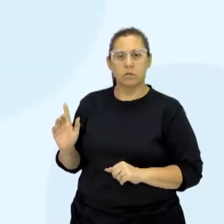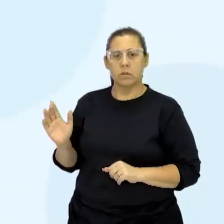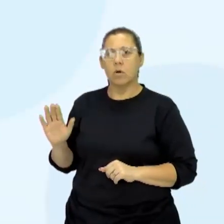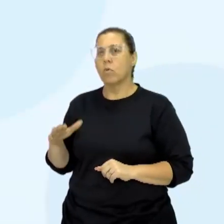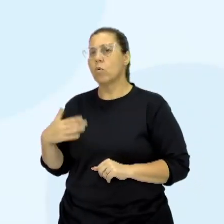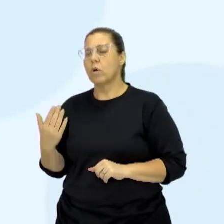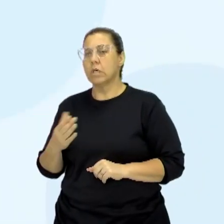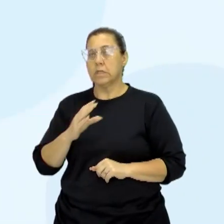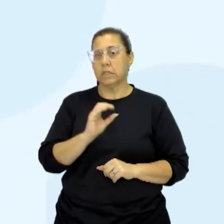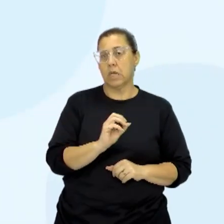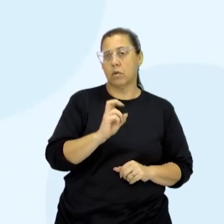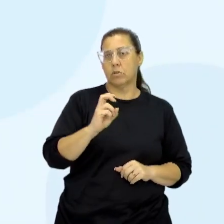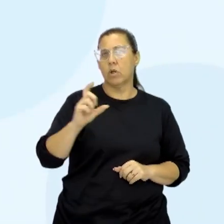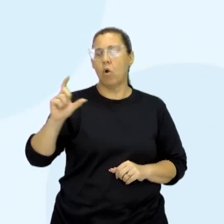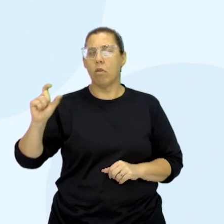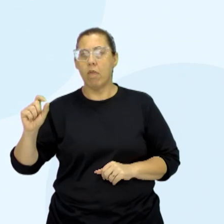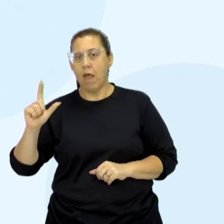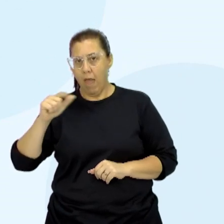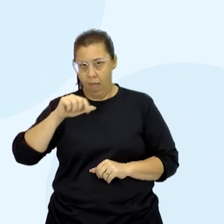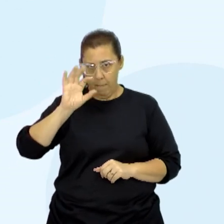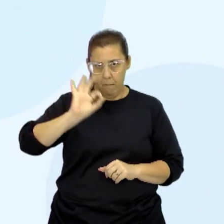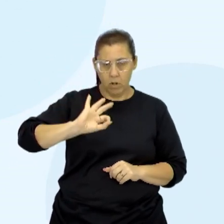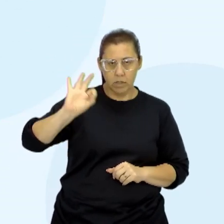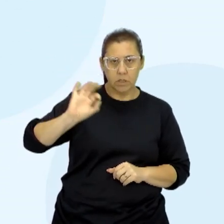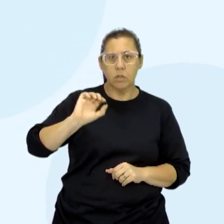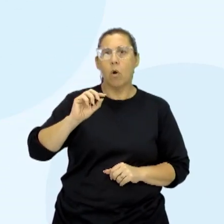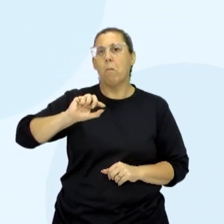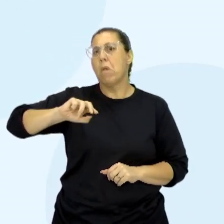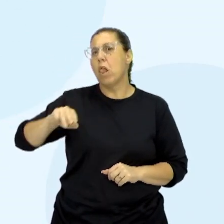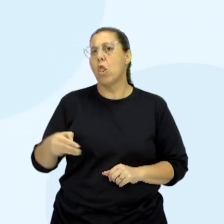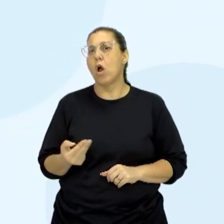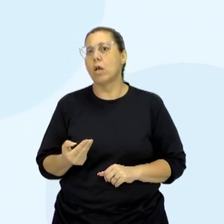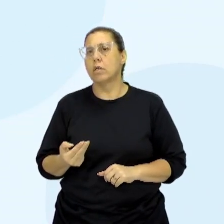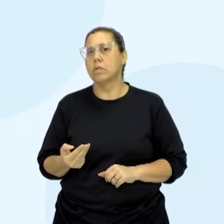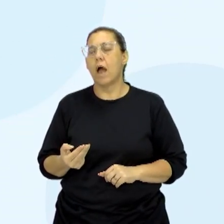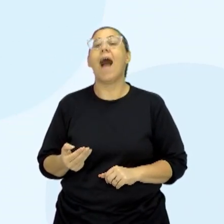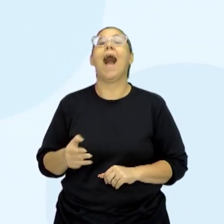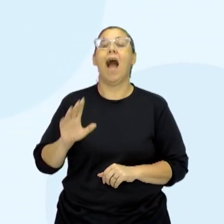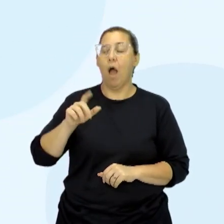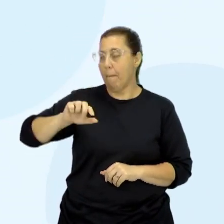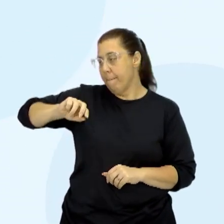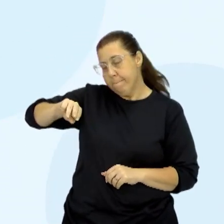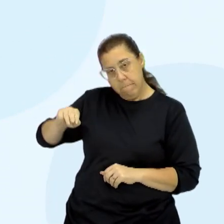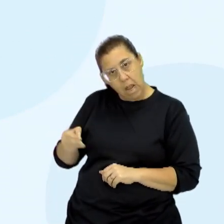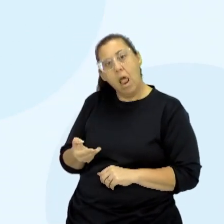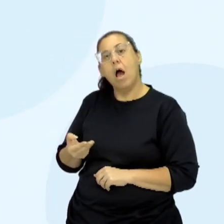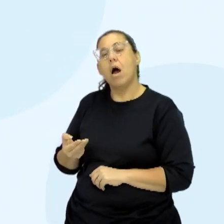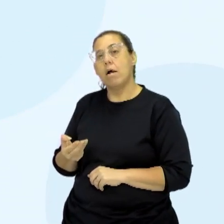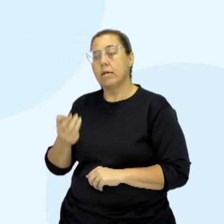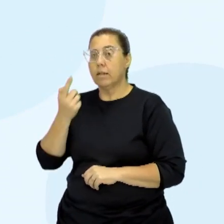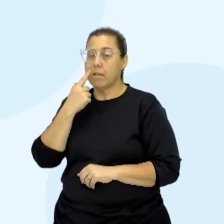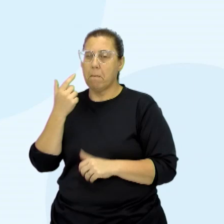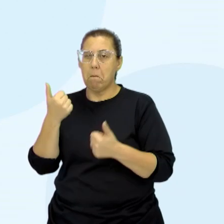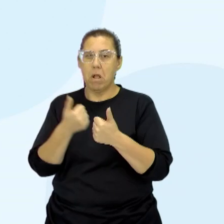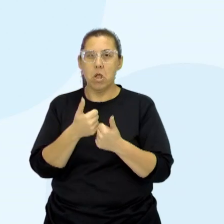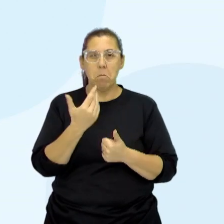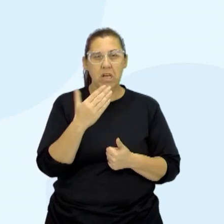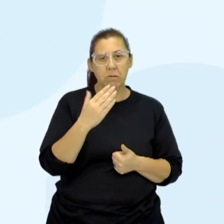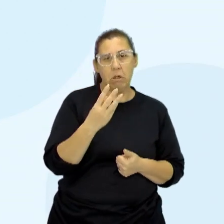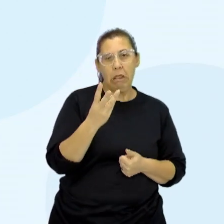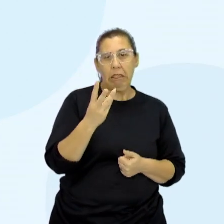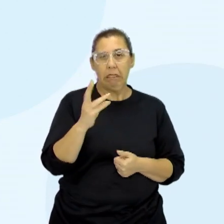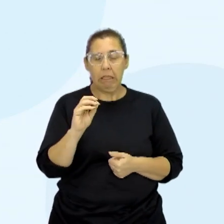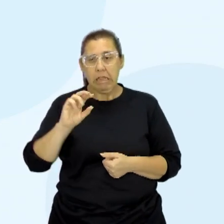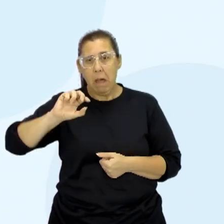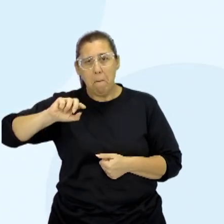absoluta? 0, 5, 10 aqui. Será que é em porcentagem ou em milhões? Não, isso aí está em milhares. Milhares, né? Isso. Então a gente tem próximo aí de 30? De 30